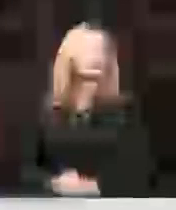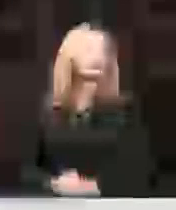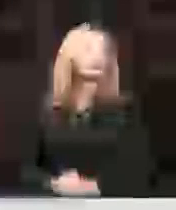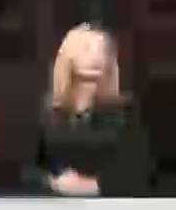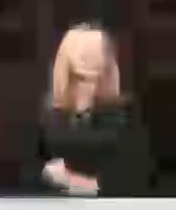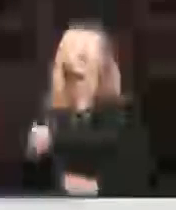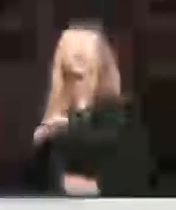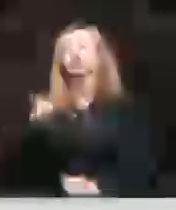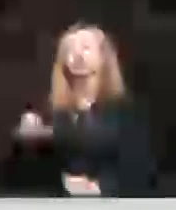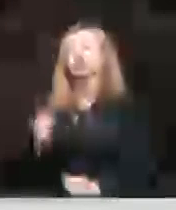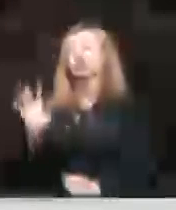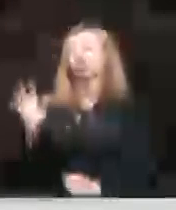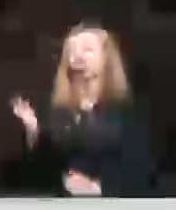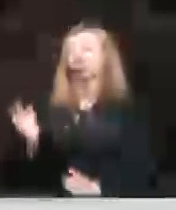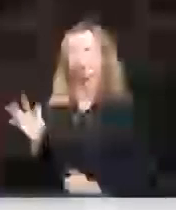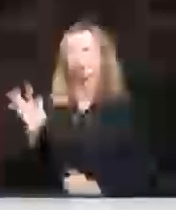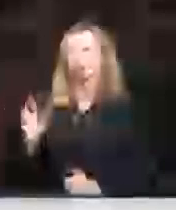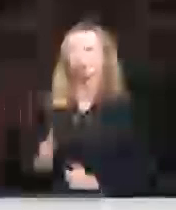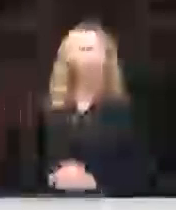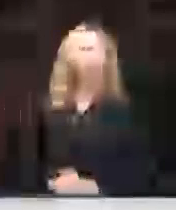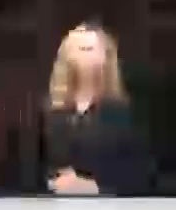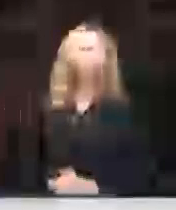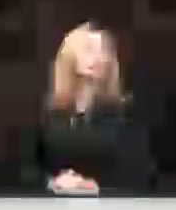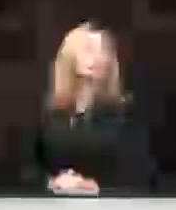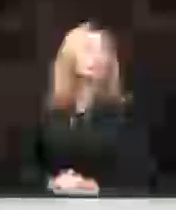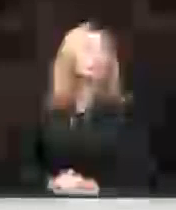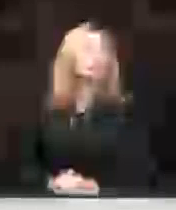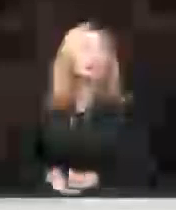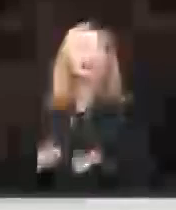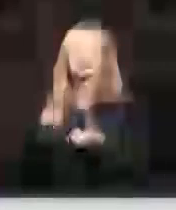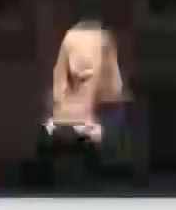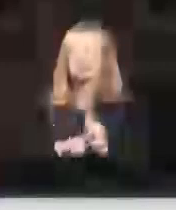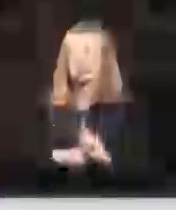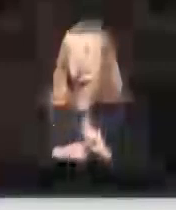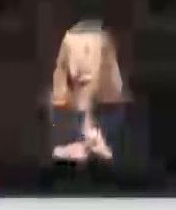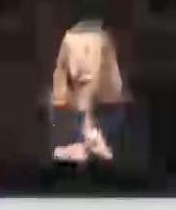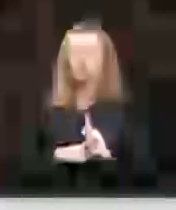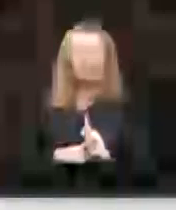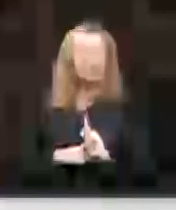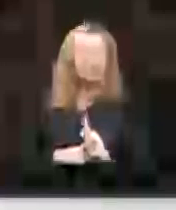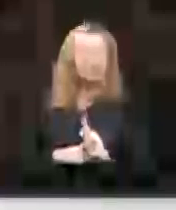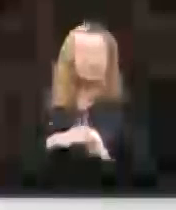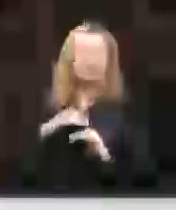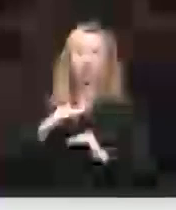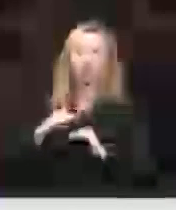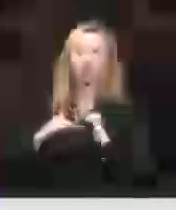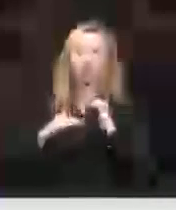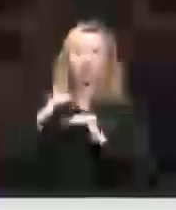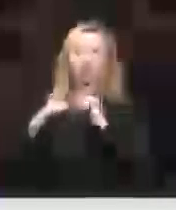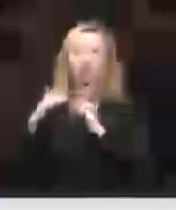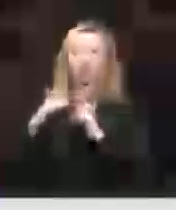de juros e serviços da dívida. O endividamento vai ser crescente.